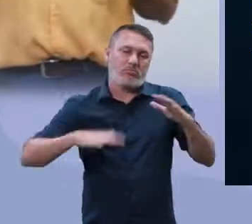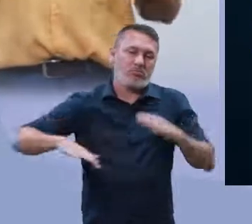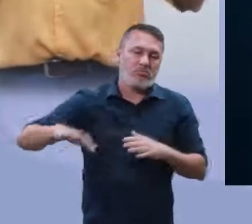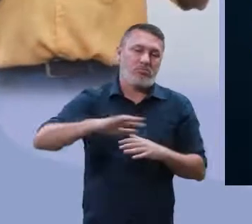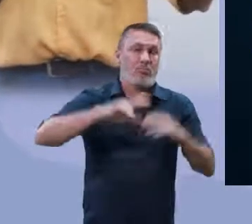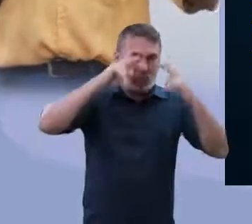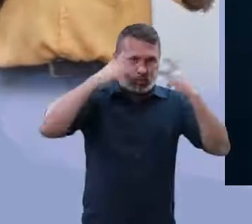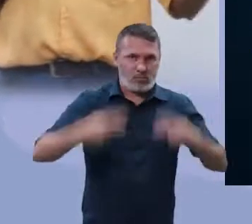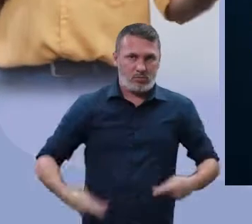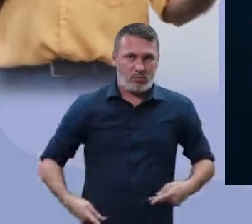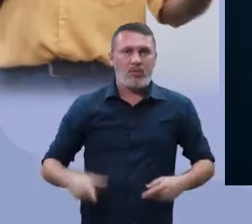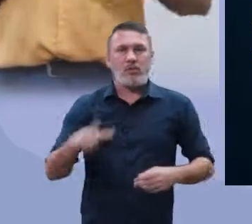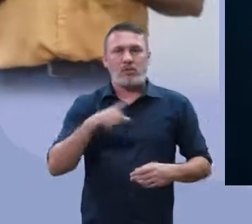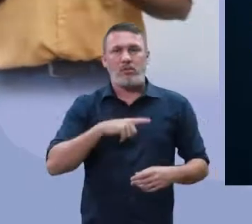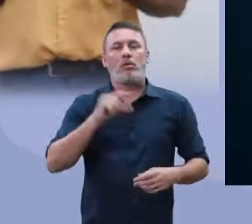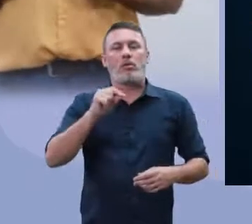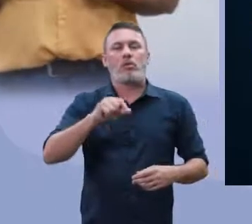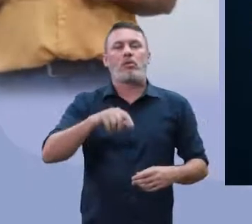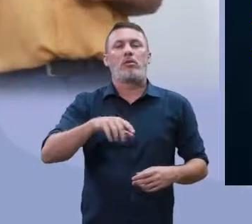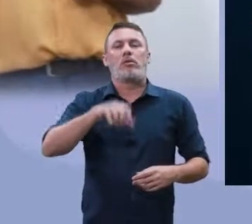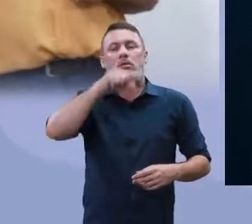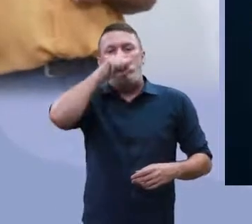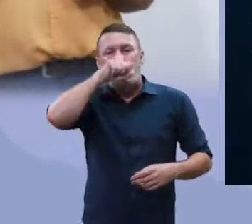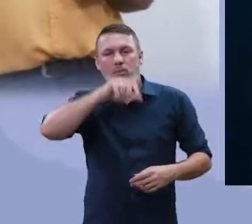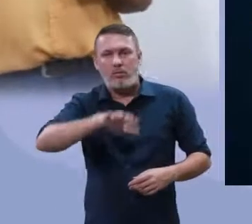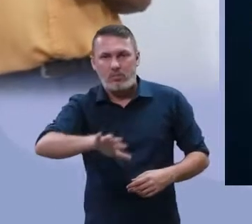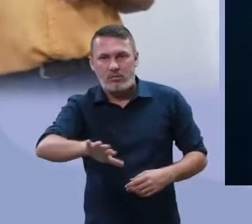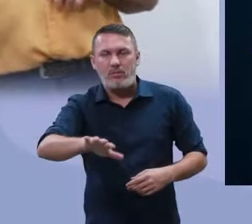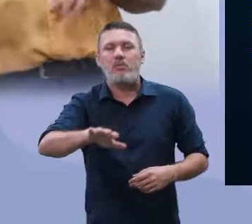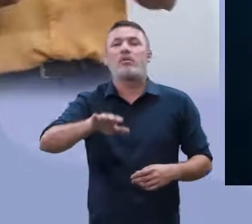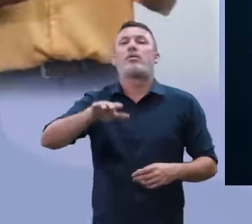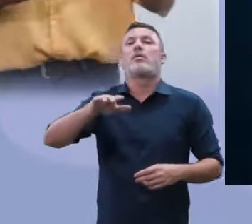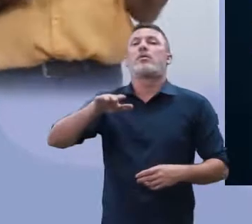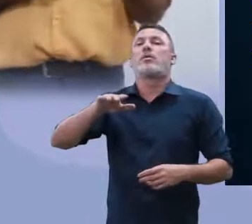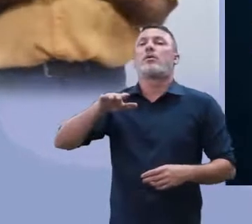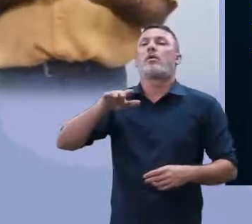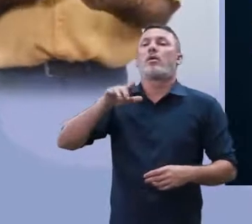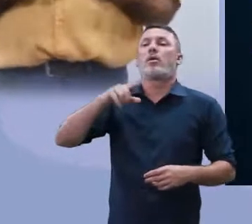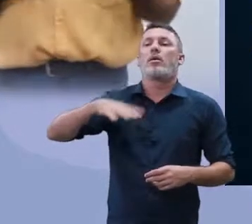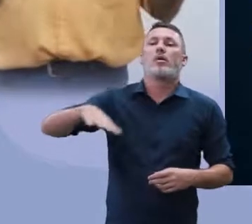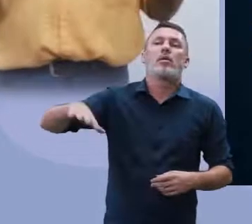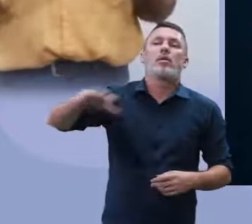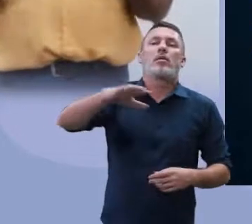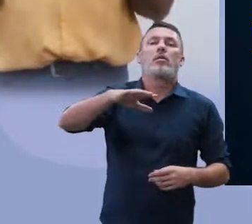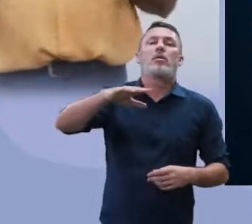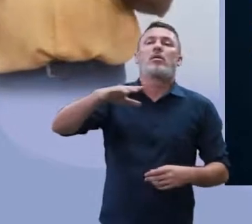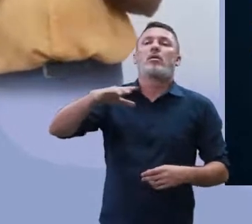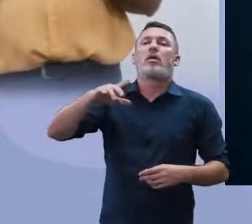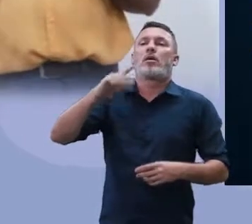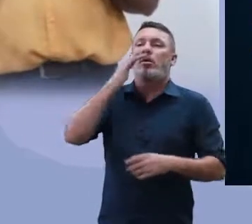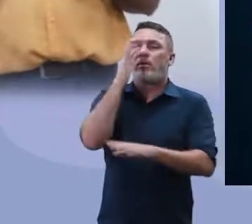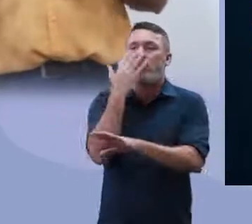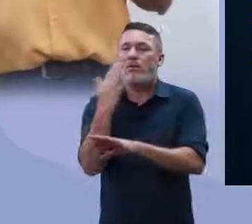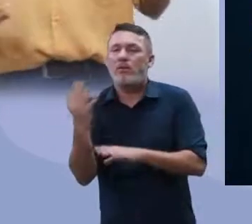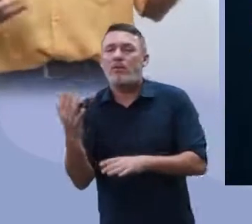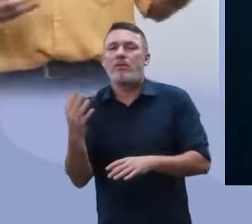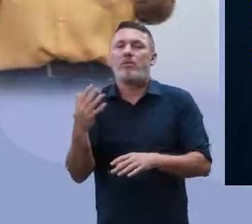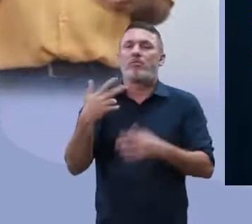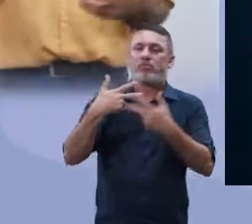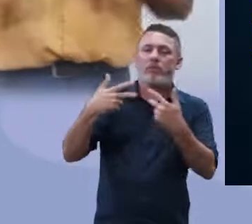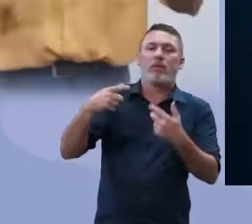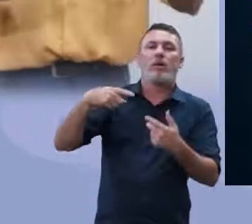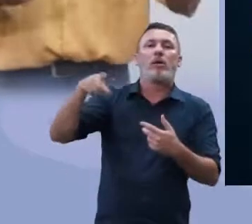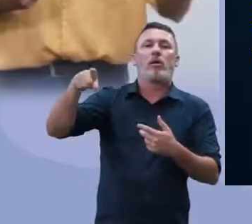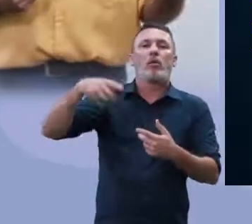animais, exalamos gás carbônico, os seres vivos vegetais, em sua maioria, absorvem o gás carbônico. E aí